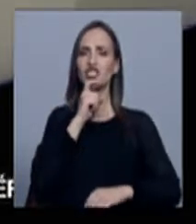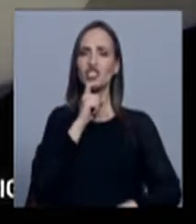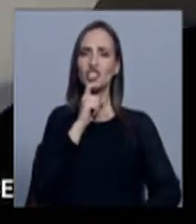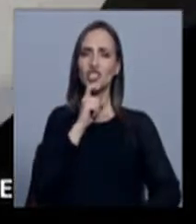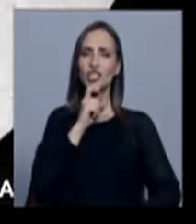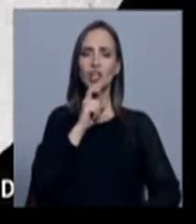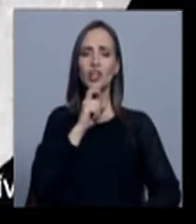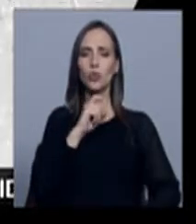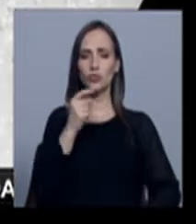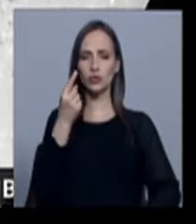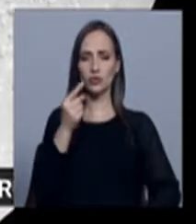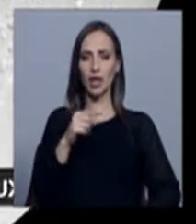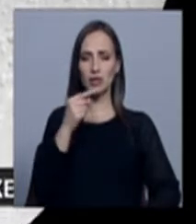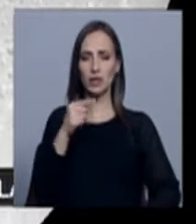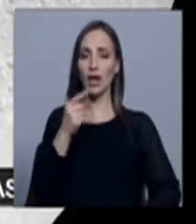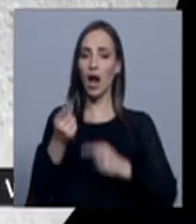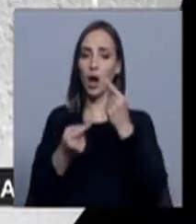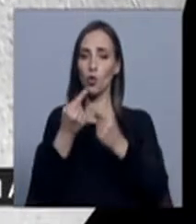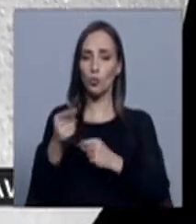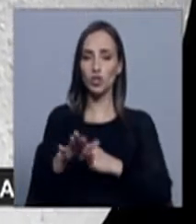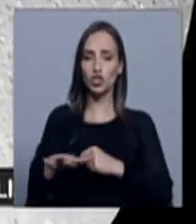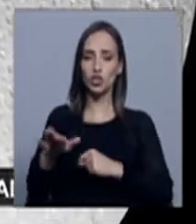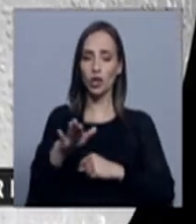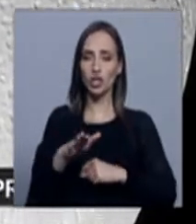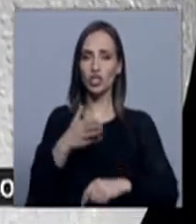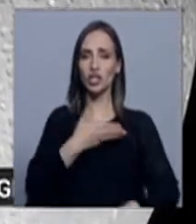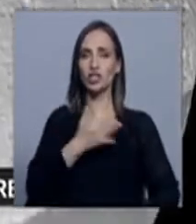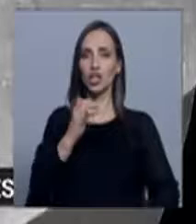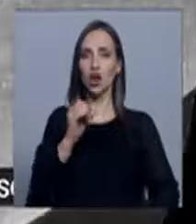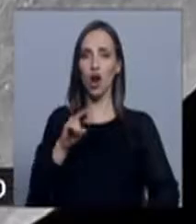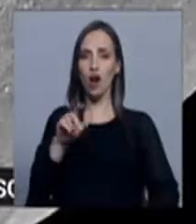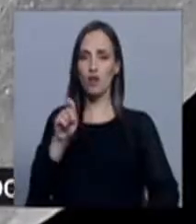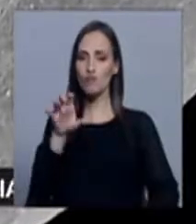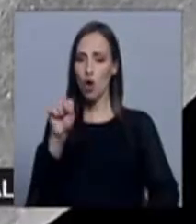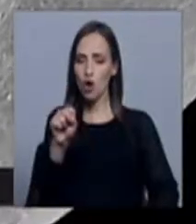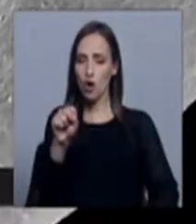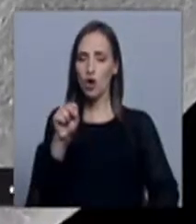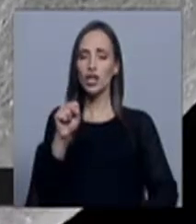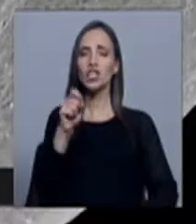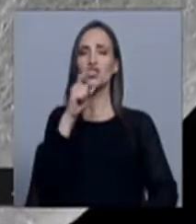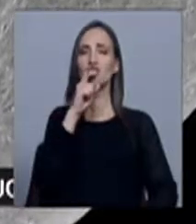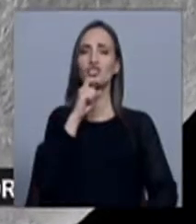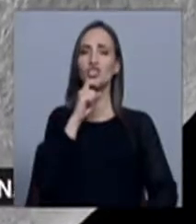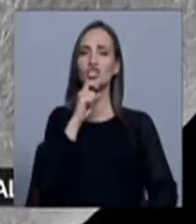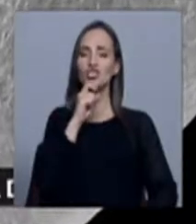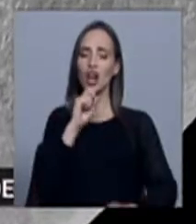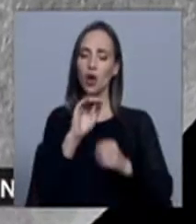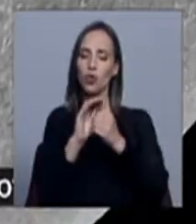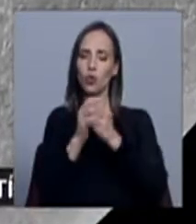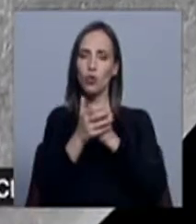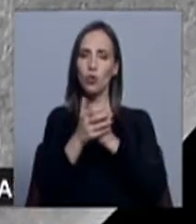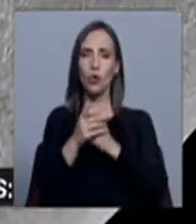que foi visto em algumas zonas de Dione. E esse gelo cristalino é um indicador poderosíssimo sobre